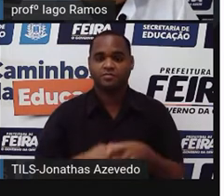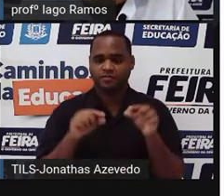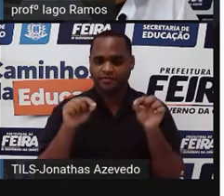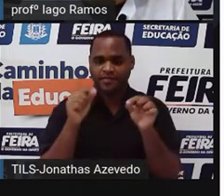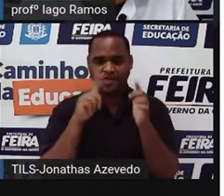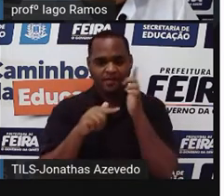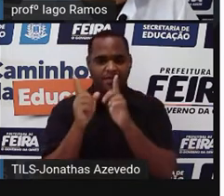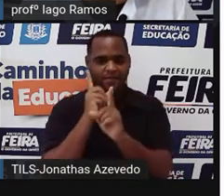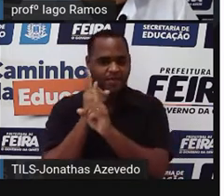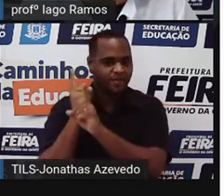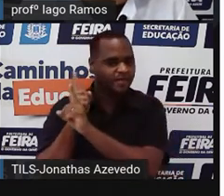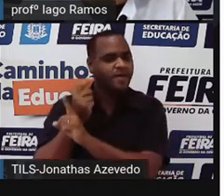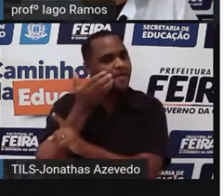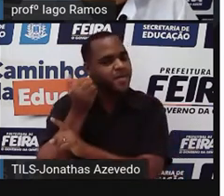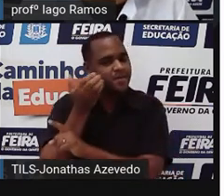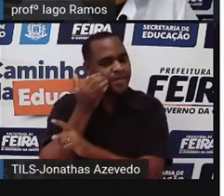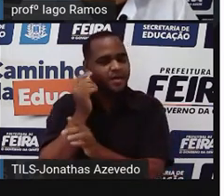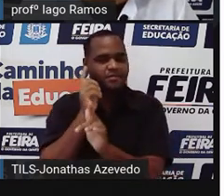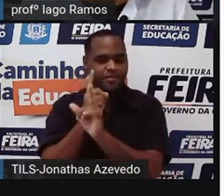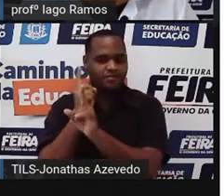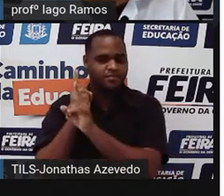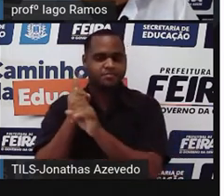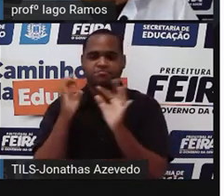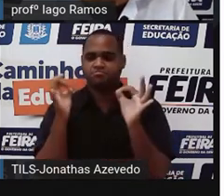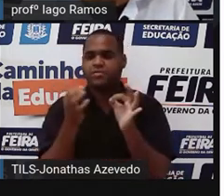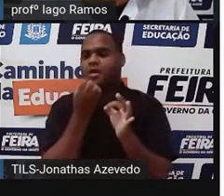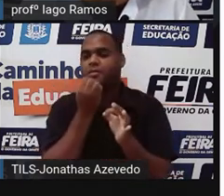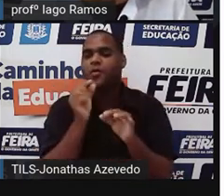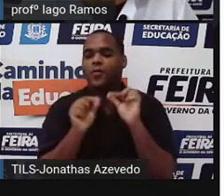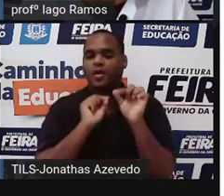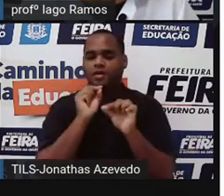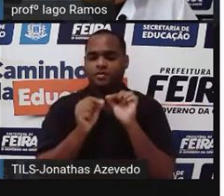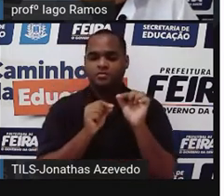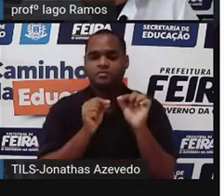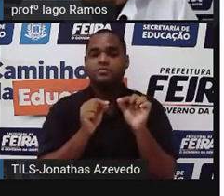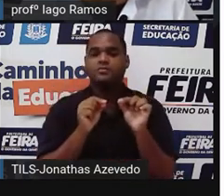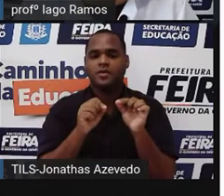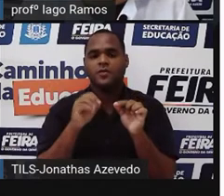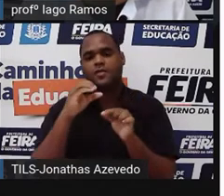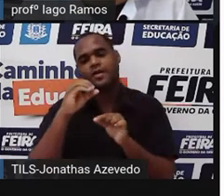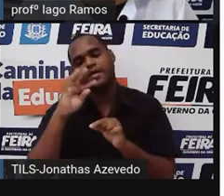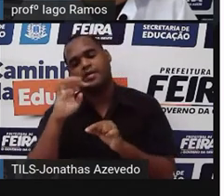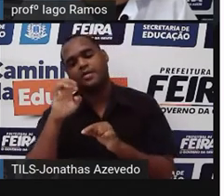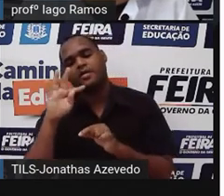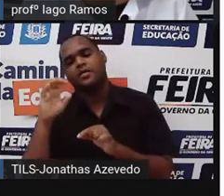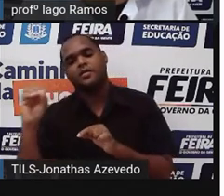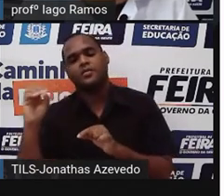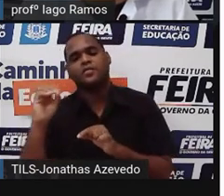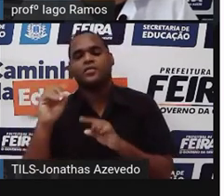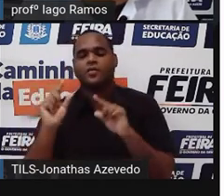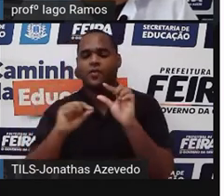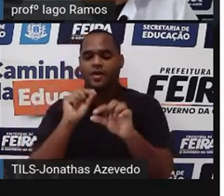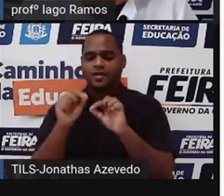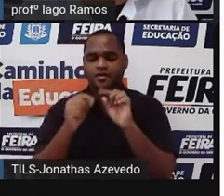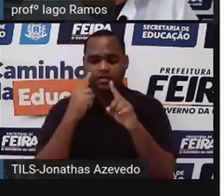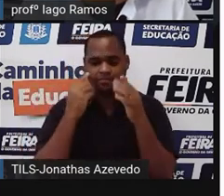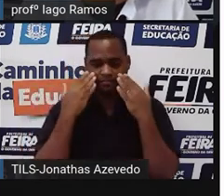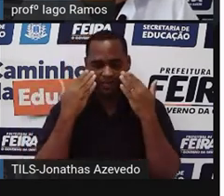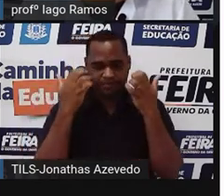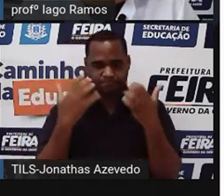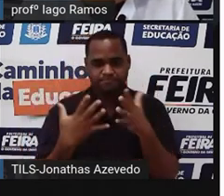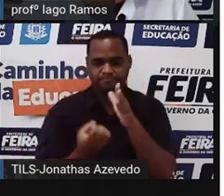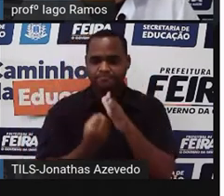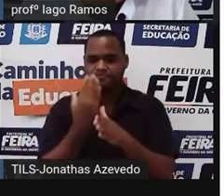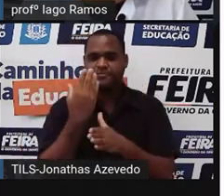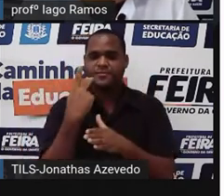achando, né, identificando quem são os catetos desse triângulo retângulo que está aparecendo para você aí na tela.